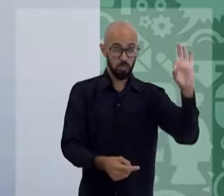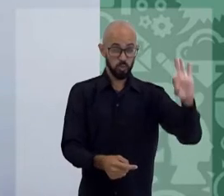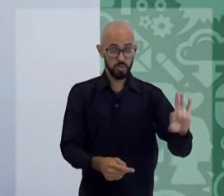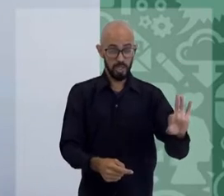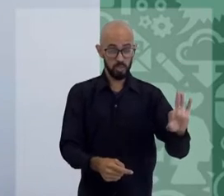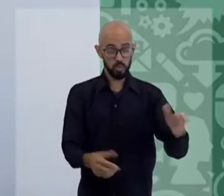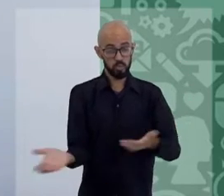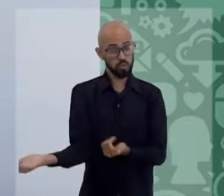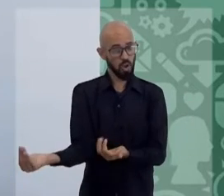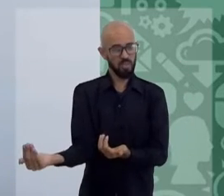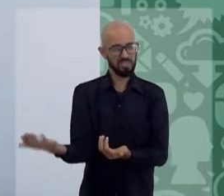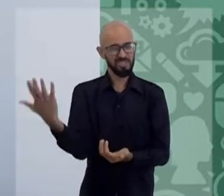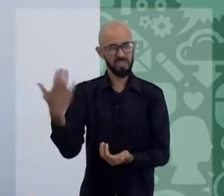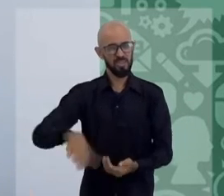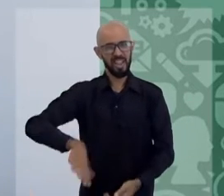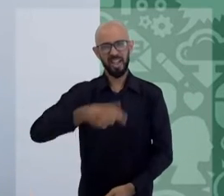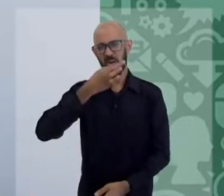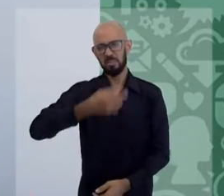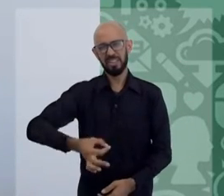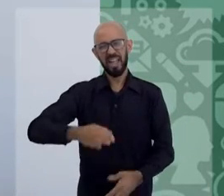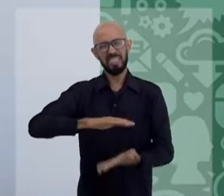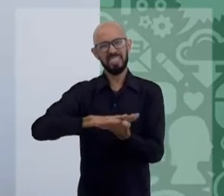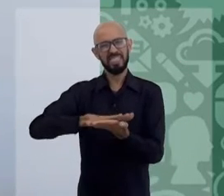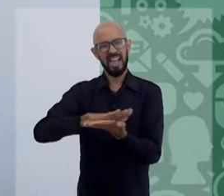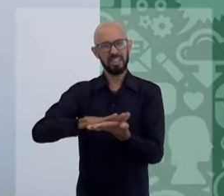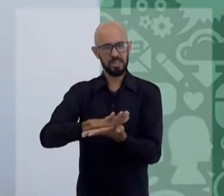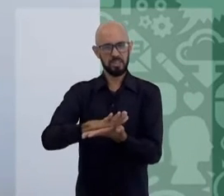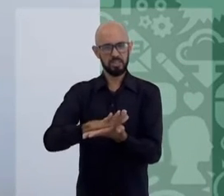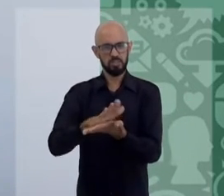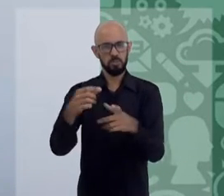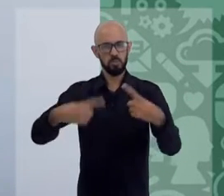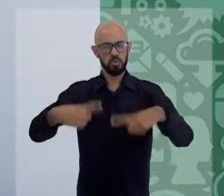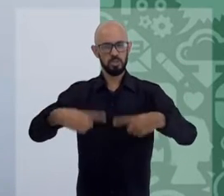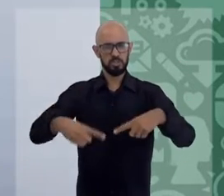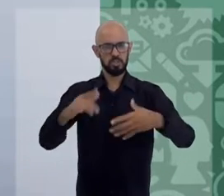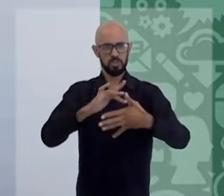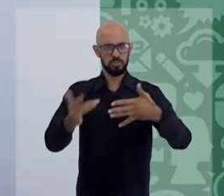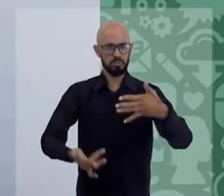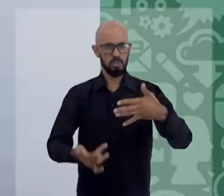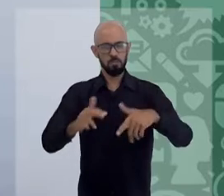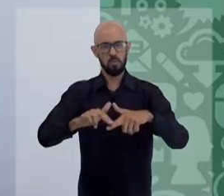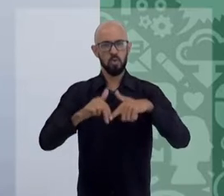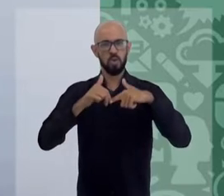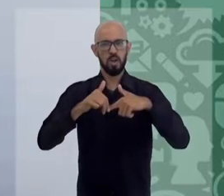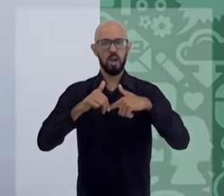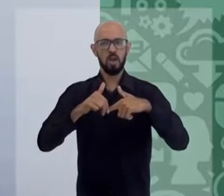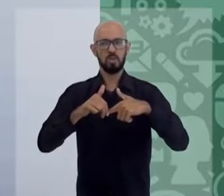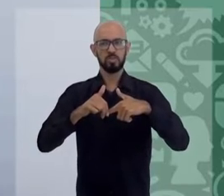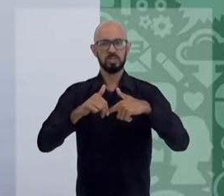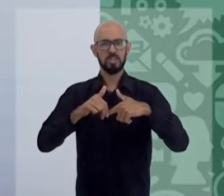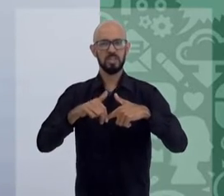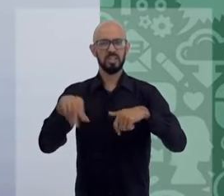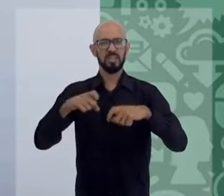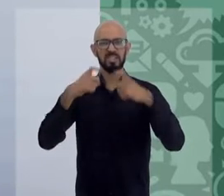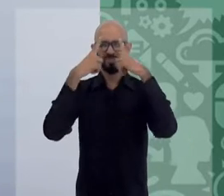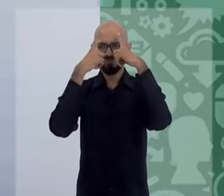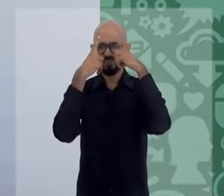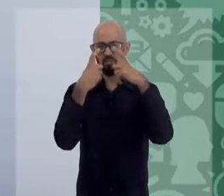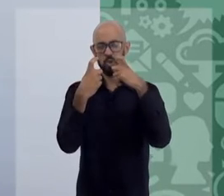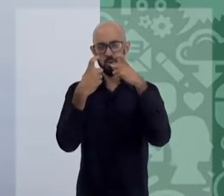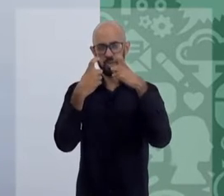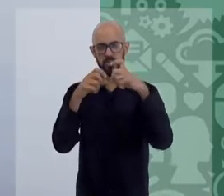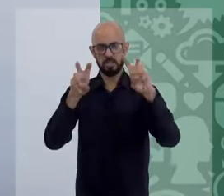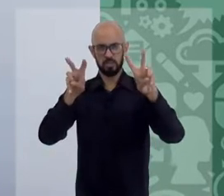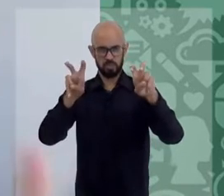6 de cada 10 jovens preferem não comentar nada de política nas redes por causa da polarização e do radicalismo que o